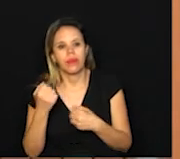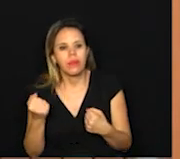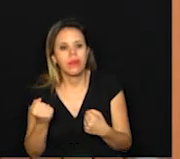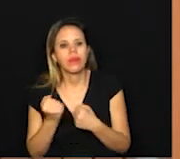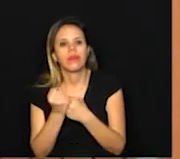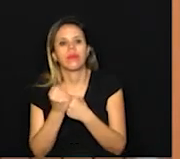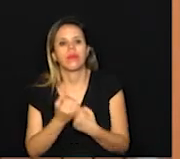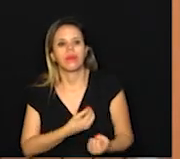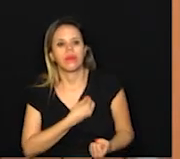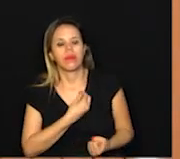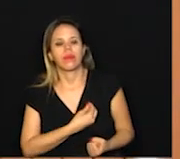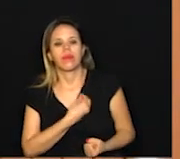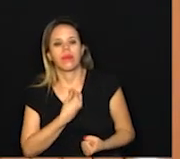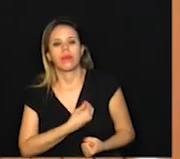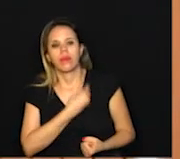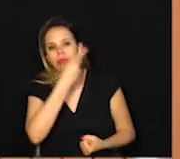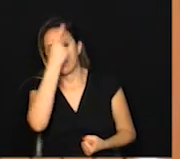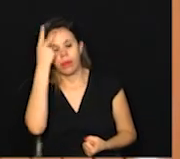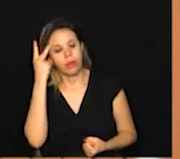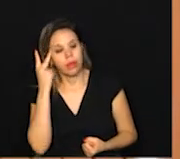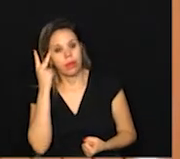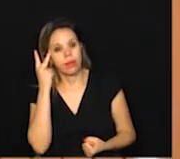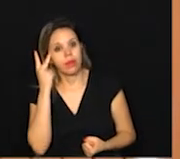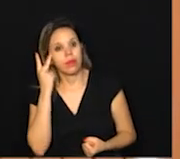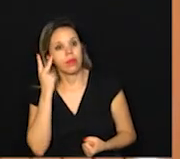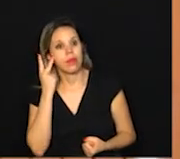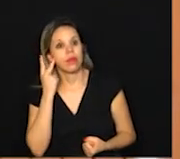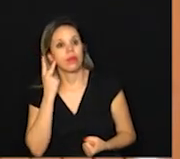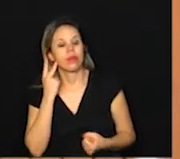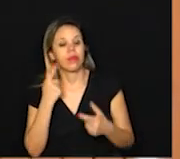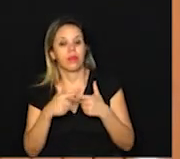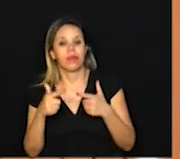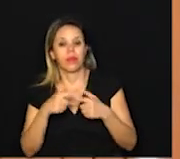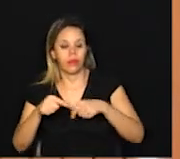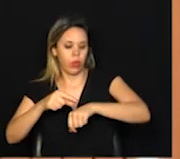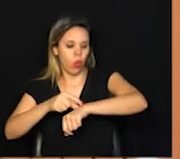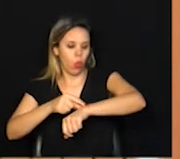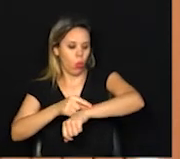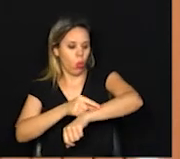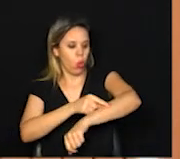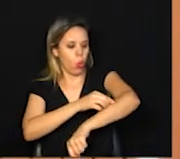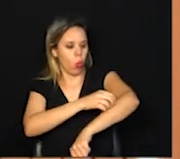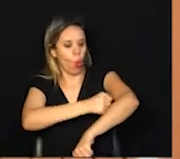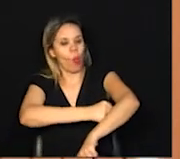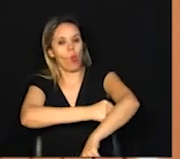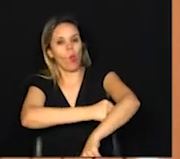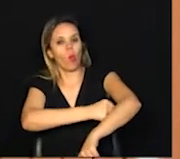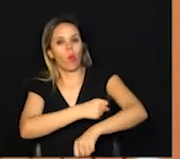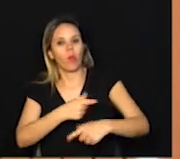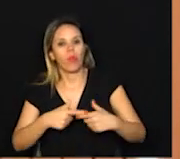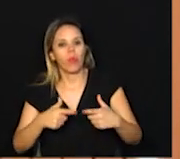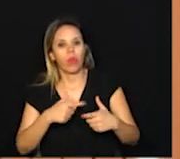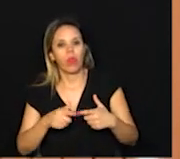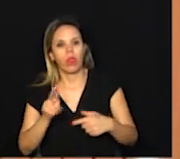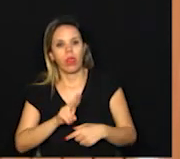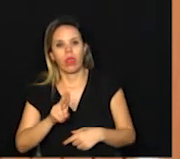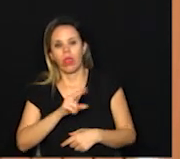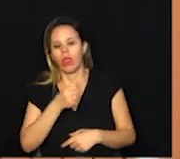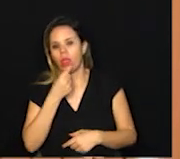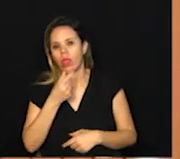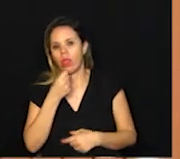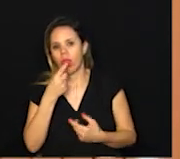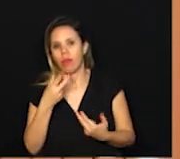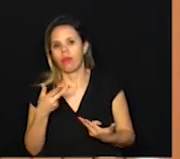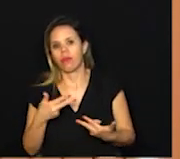suporte à vida dessa pessoa. Quadros de trombose que poderiam ser prevenidos com o uso